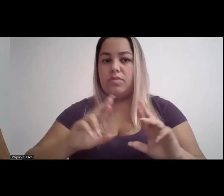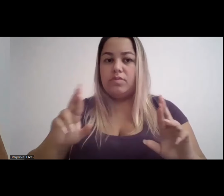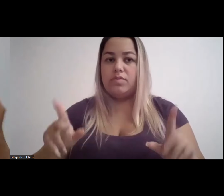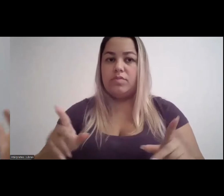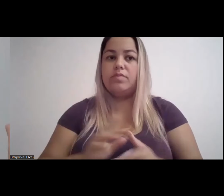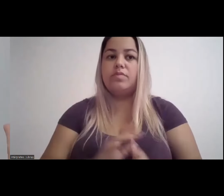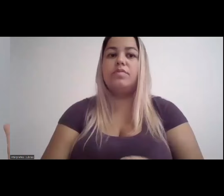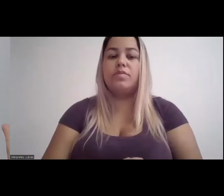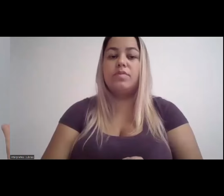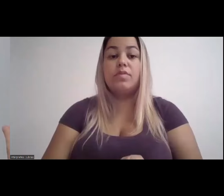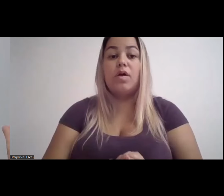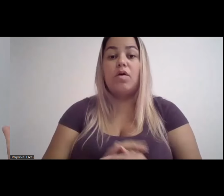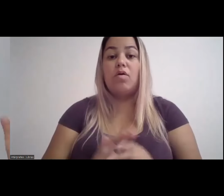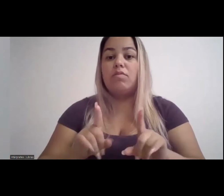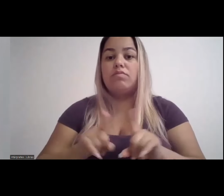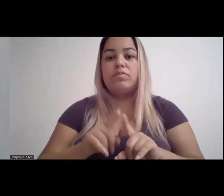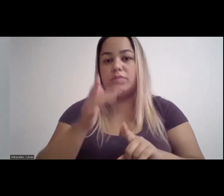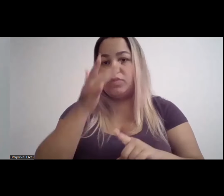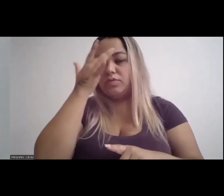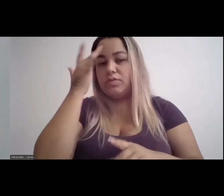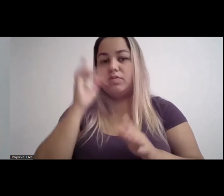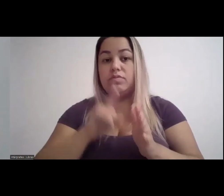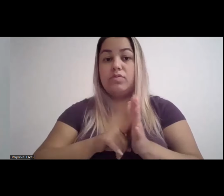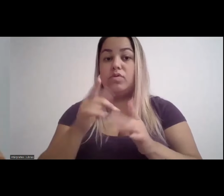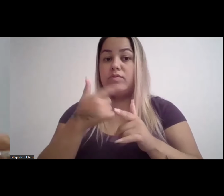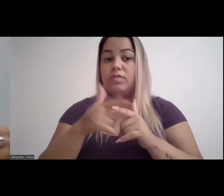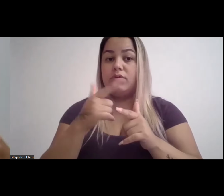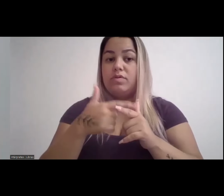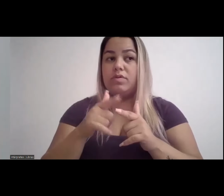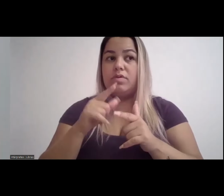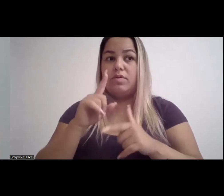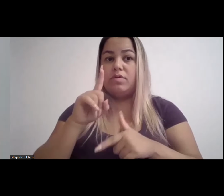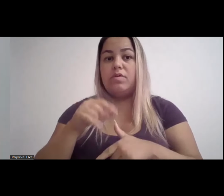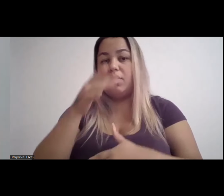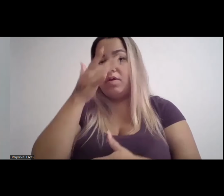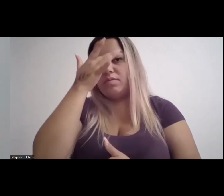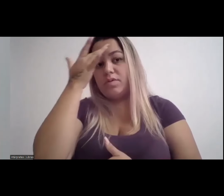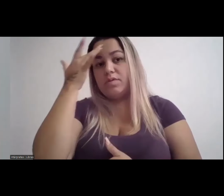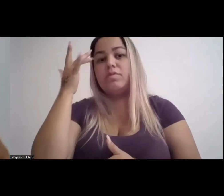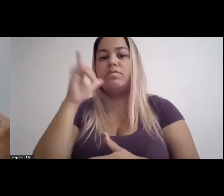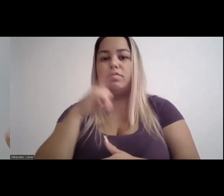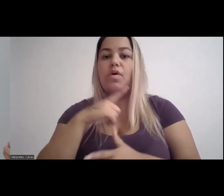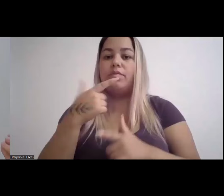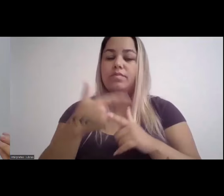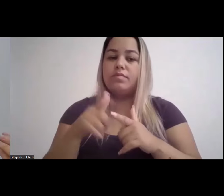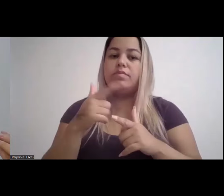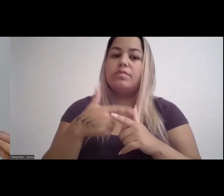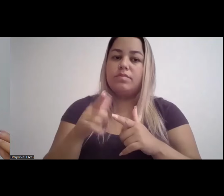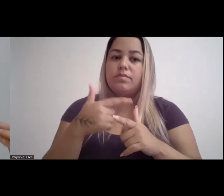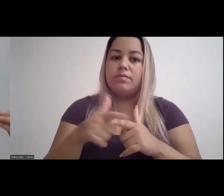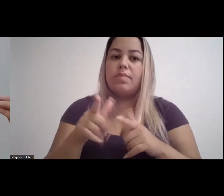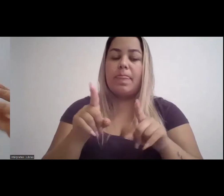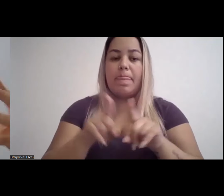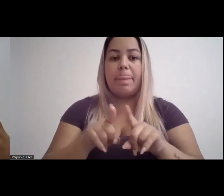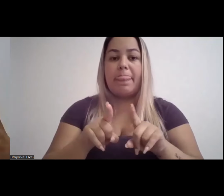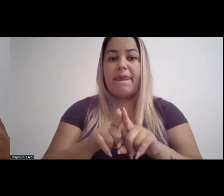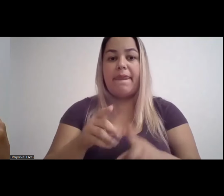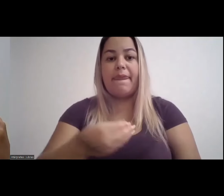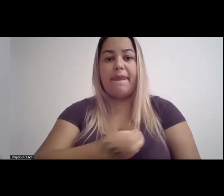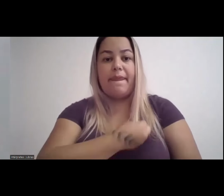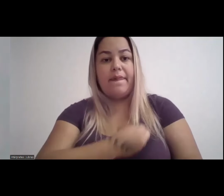Os maiores especialistas num problema são exatamente aquelas pessoas que estão passando pelo problema, as pessoas que vivem o drama na ponta,